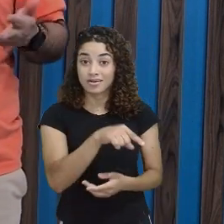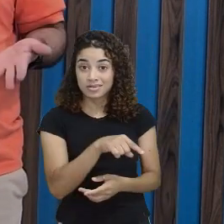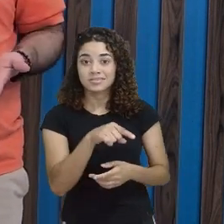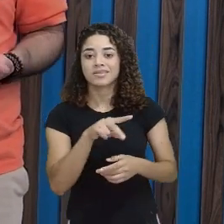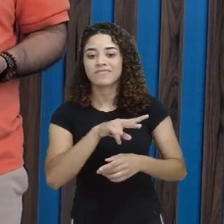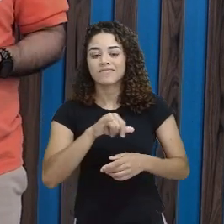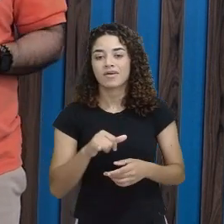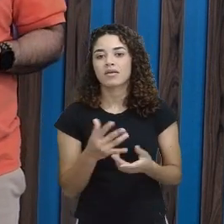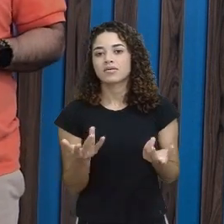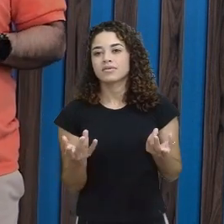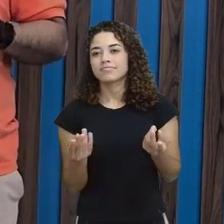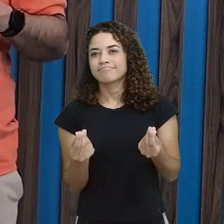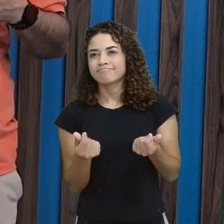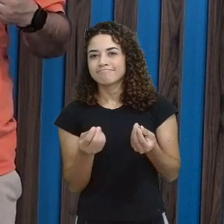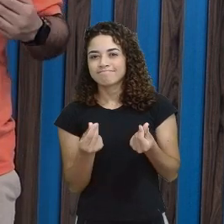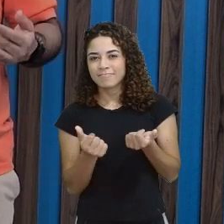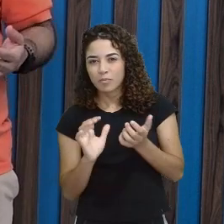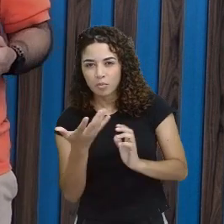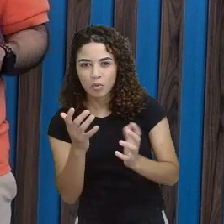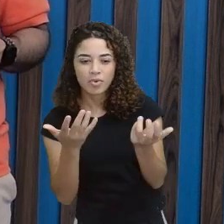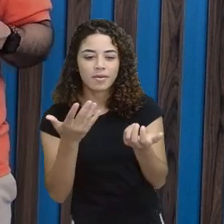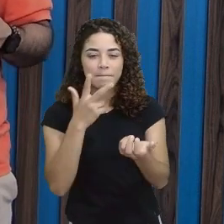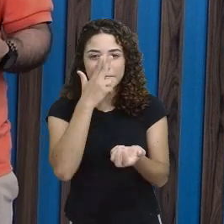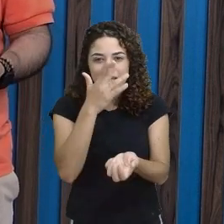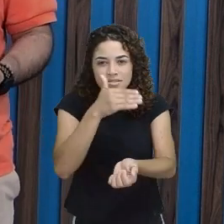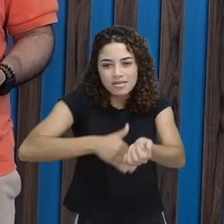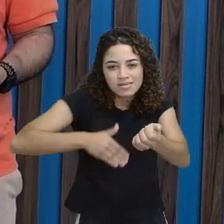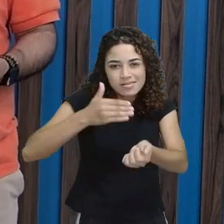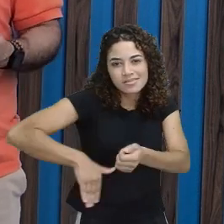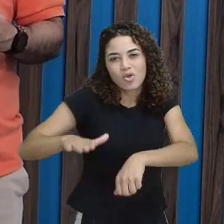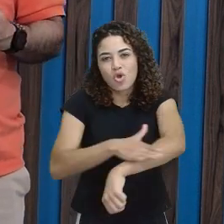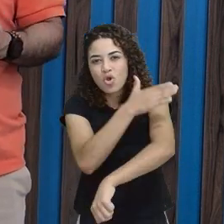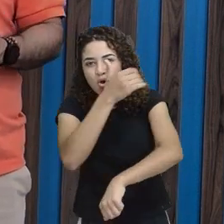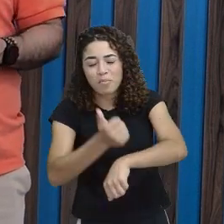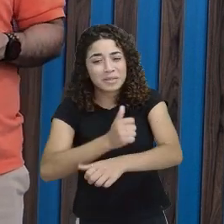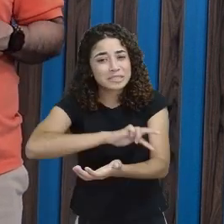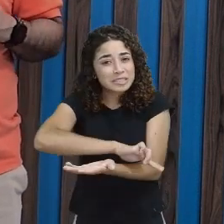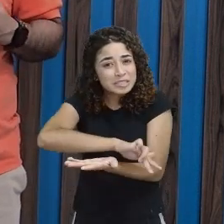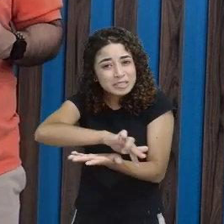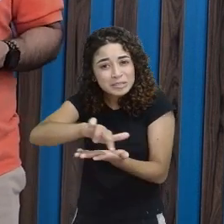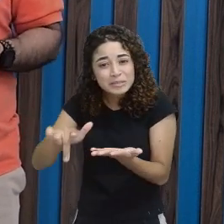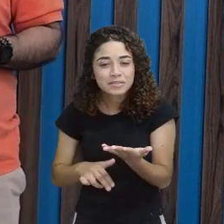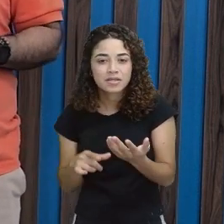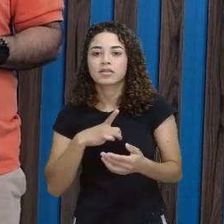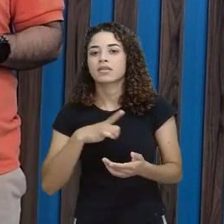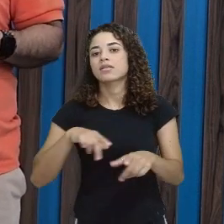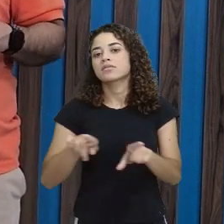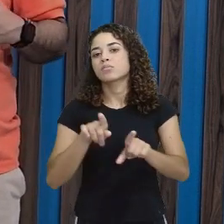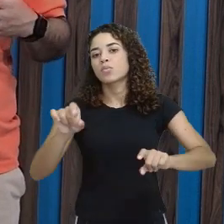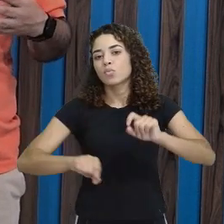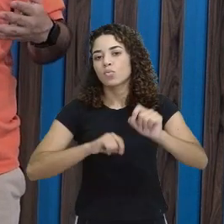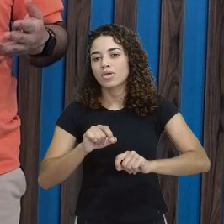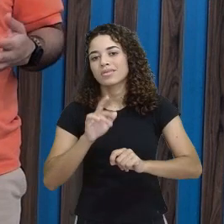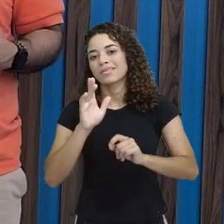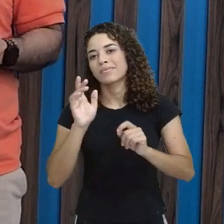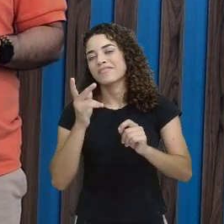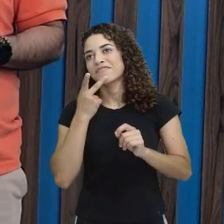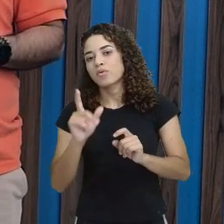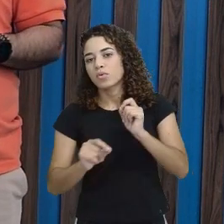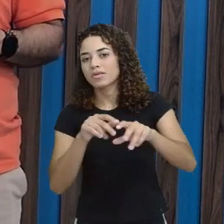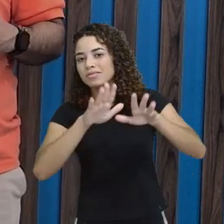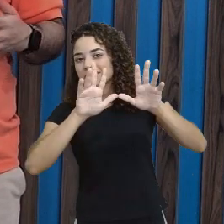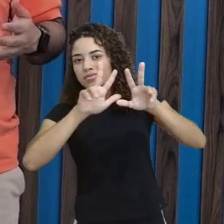foram ameaçadas e foram feridas mais de uma vez. A gente teve também, a gente pode falar, né, do golpe